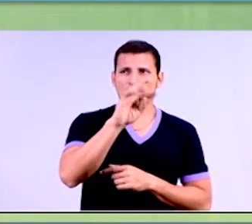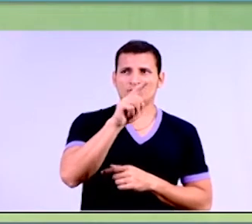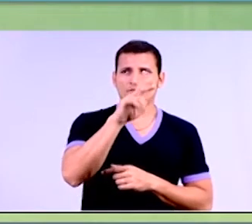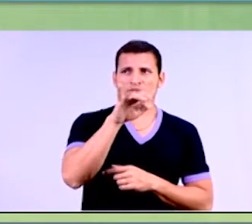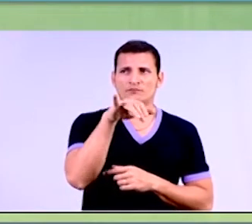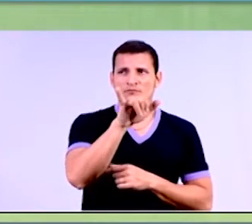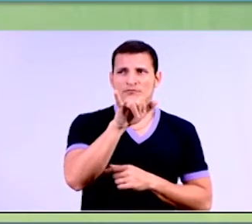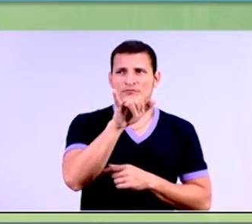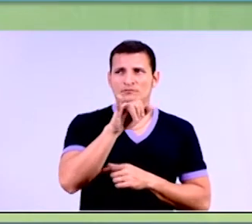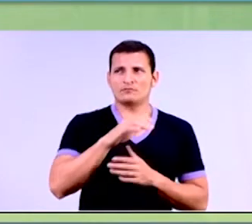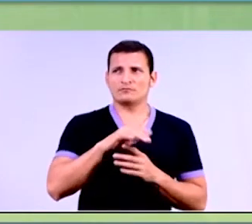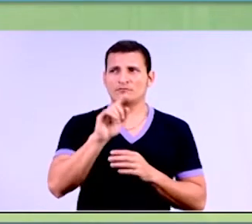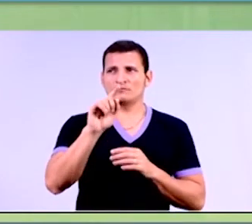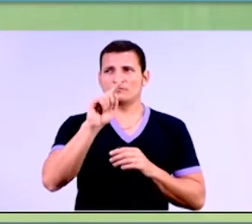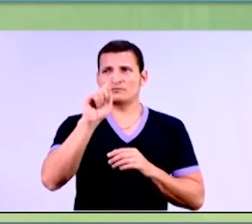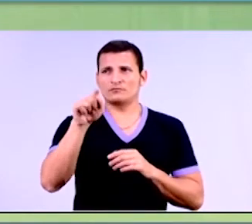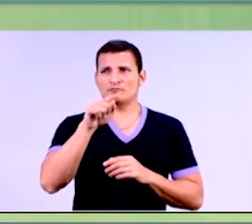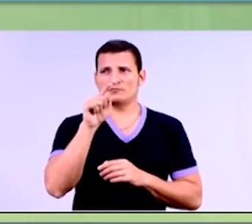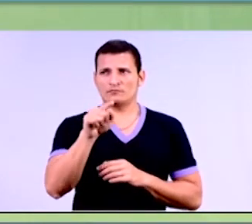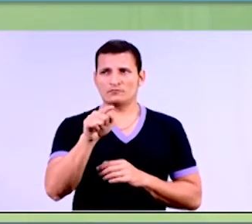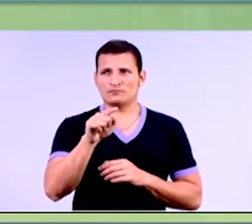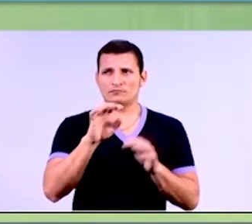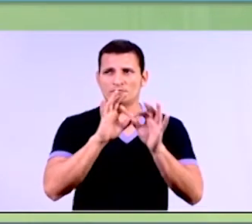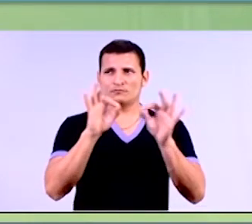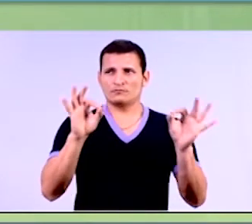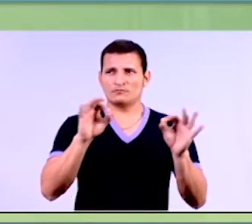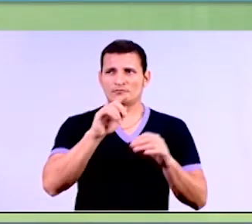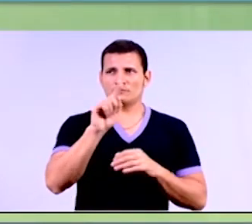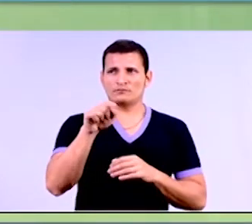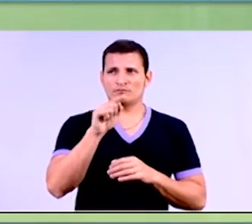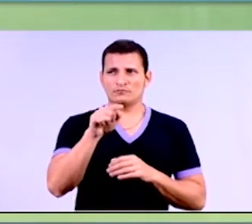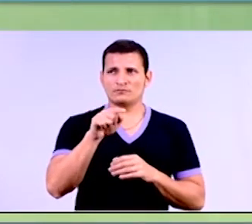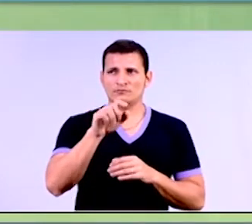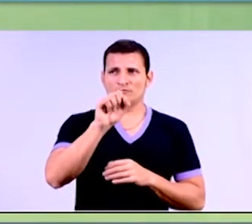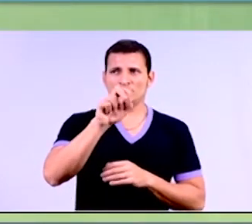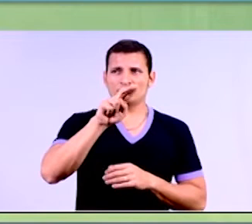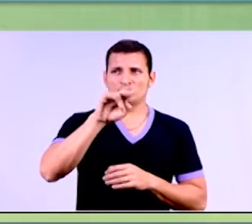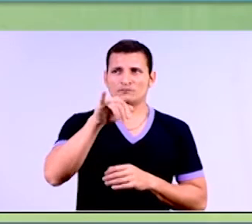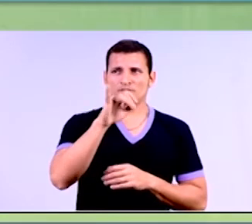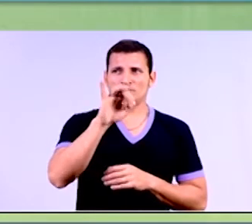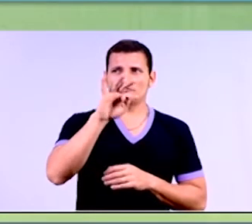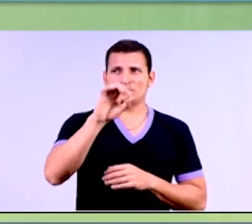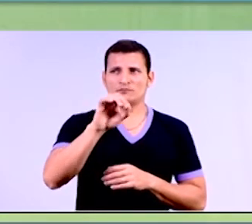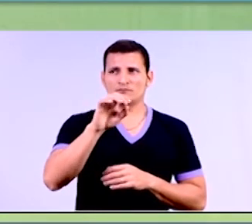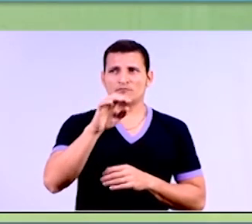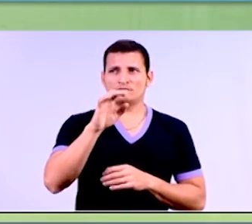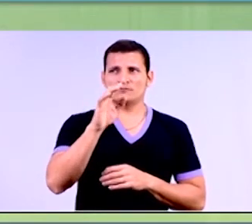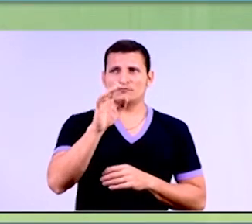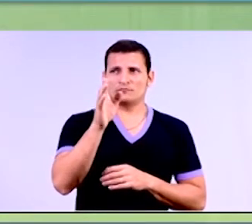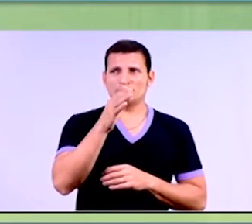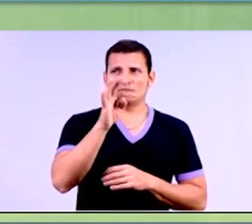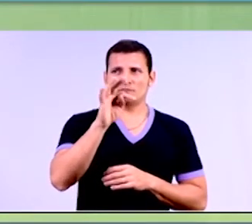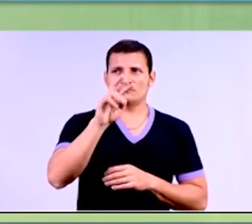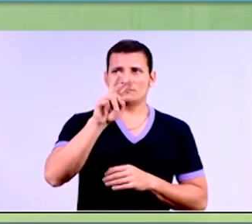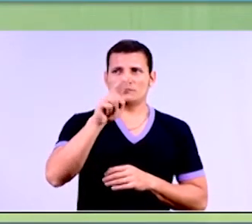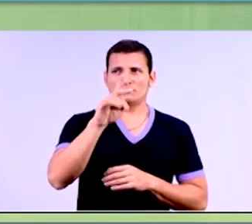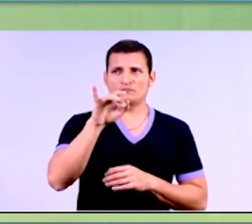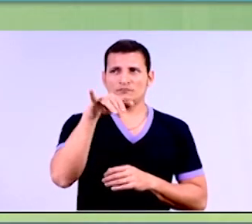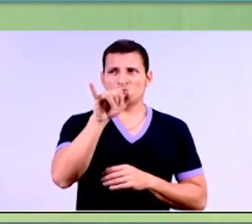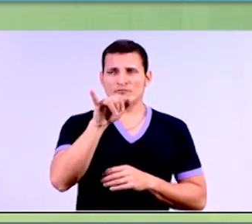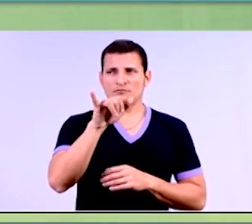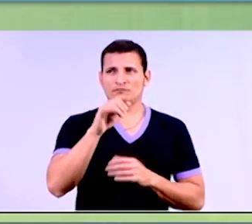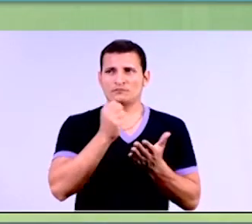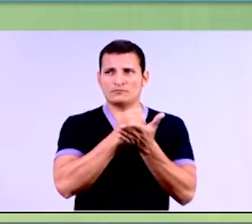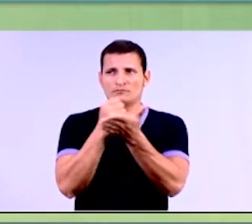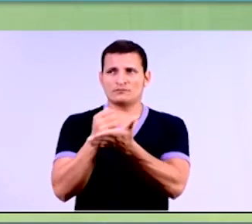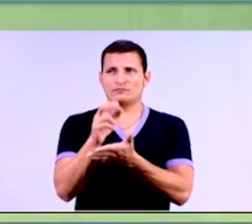na interrogativa, frase interrogativa com o sujeito they, o auxiliar que eu uso, do. Do they go to